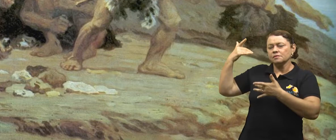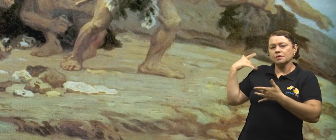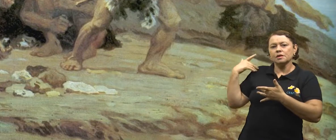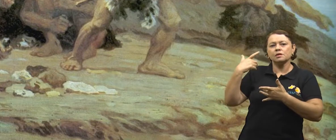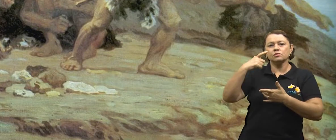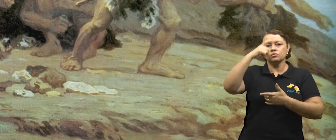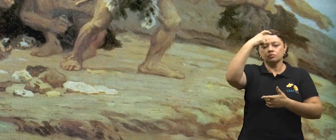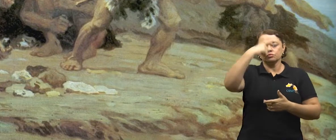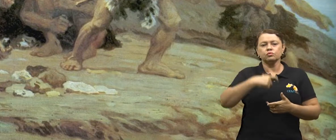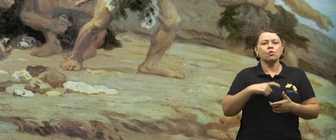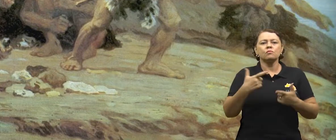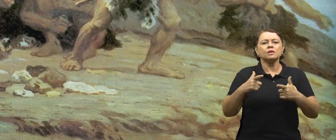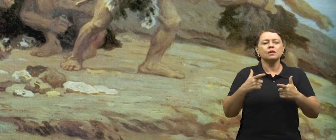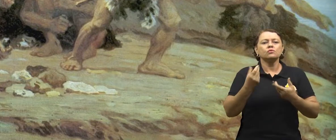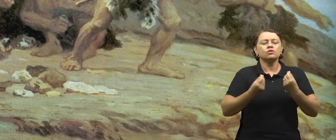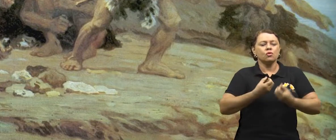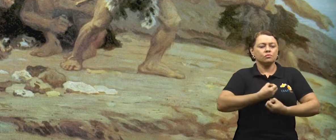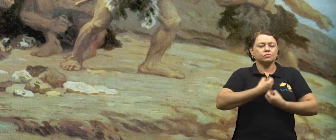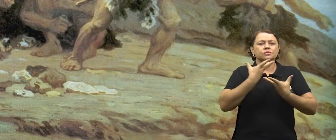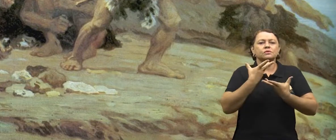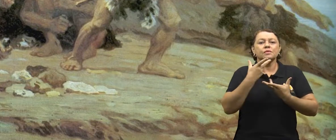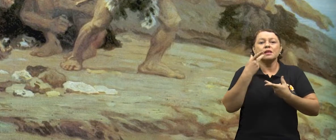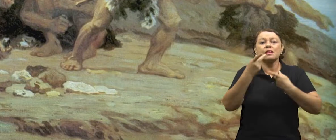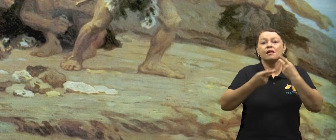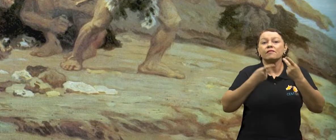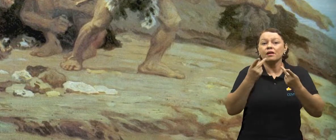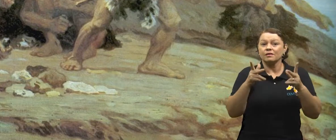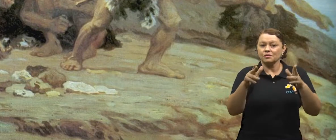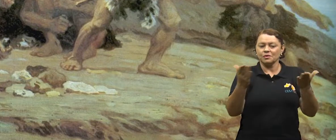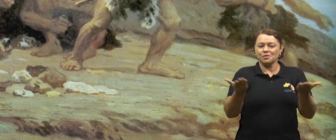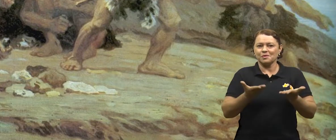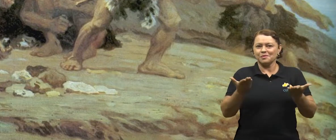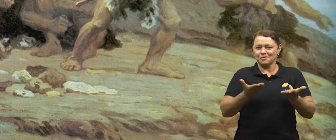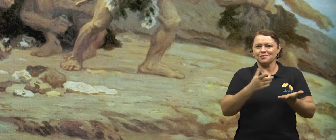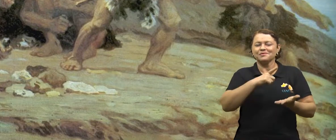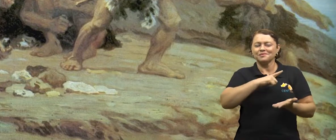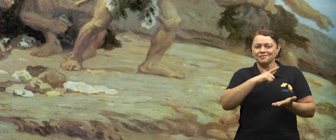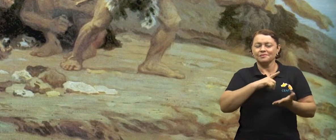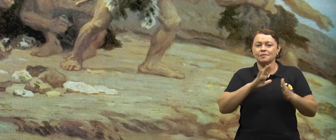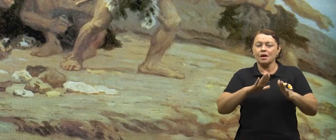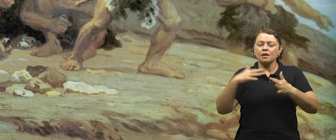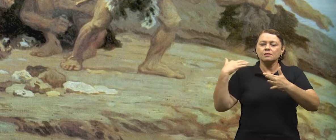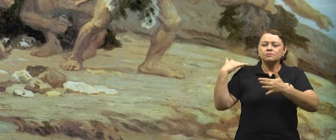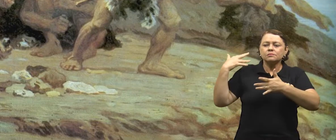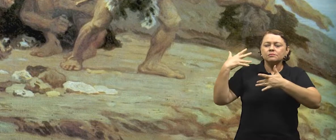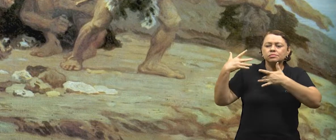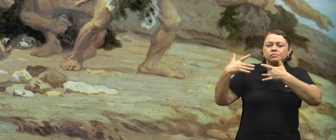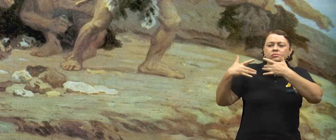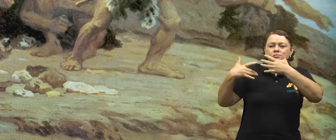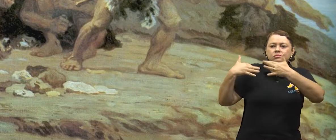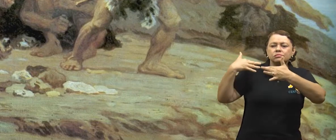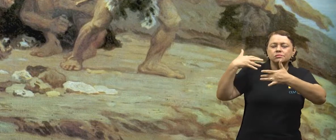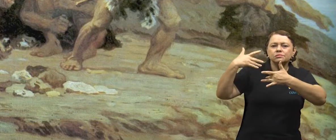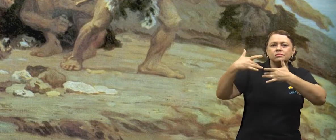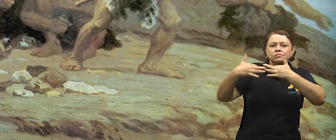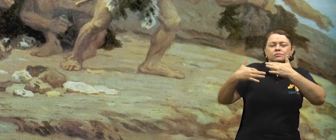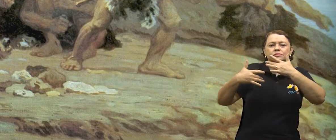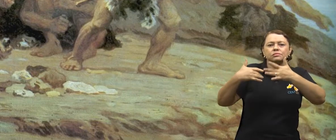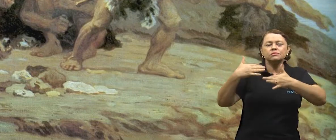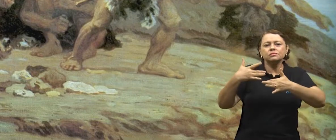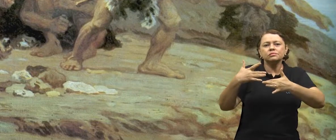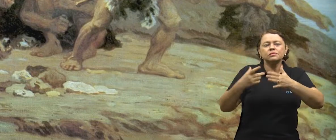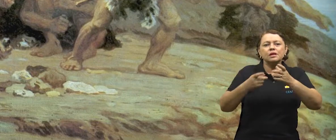ainda a capacidade de se expressar pela fala, como nós temos hoje. Mas com o passar do tempo, ele foi criando uma